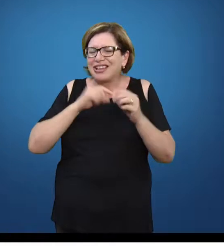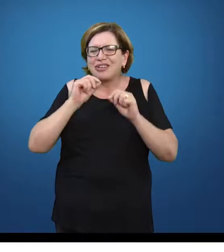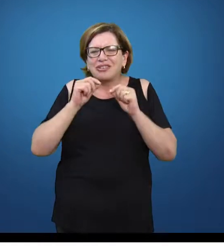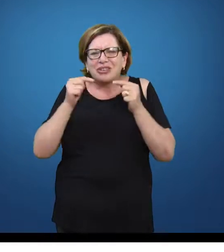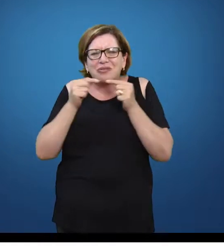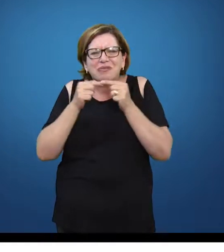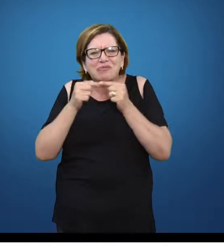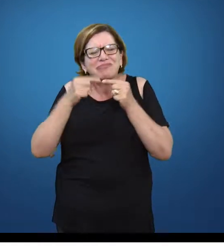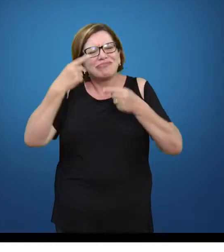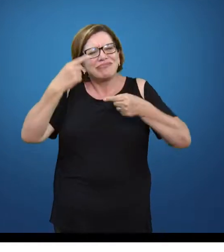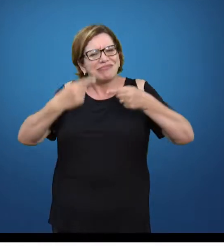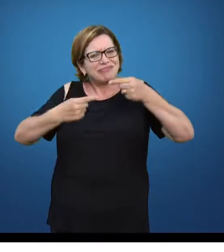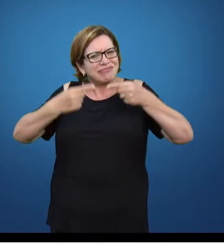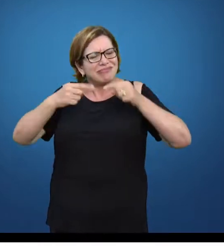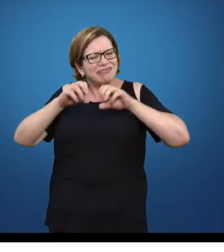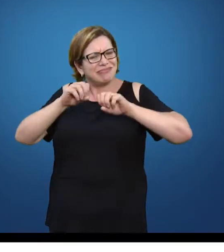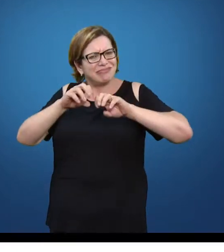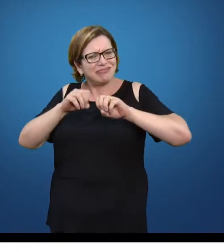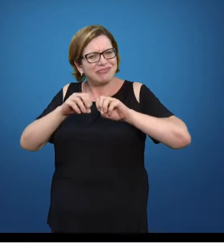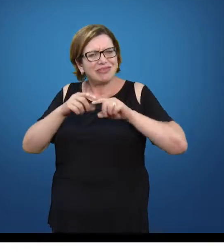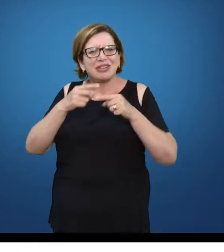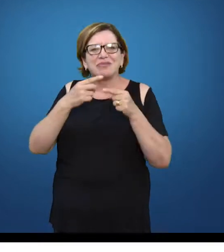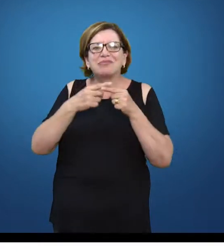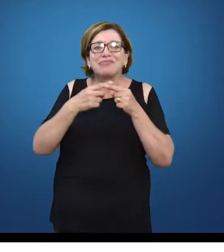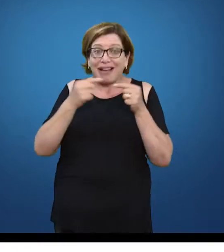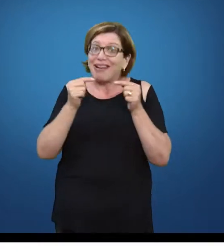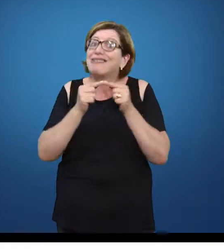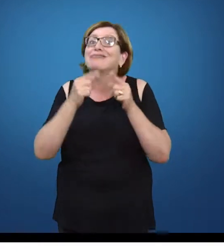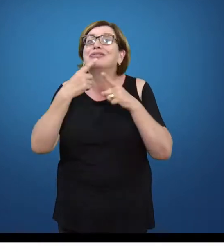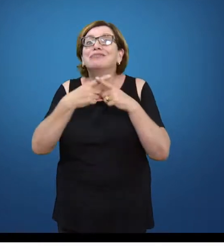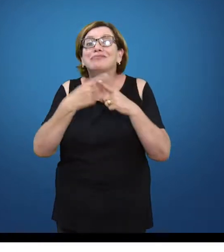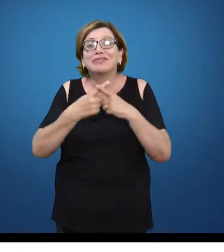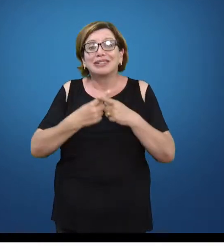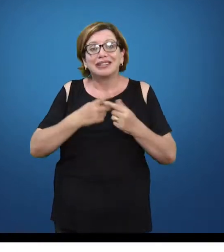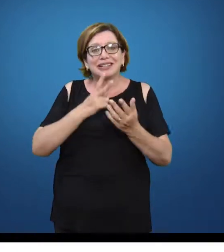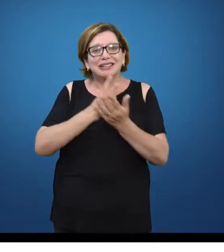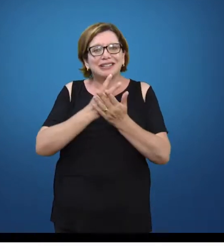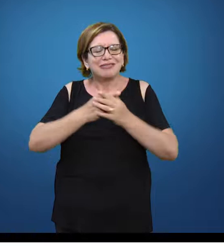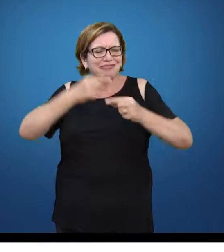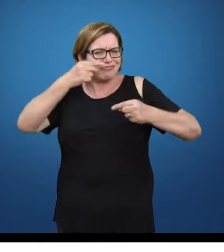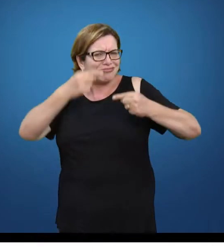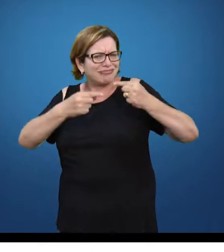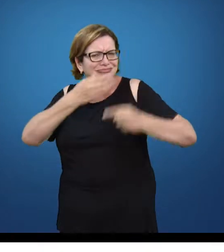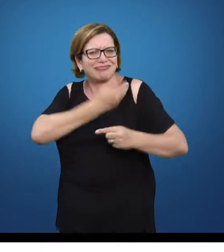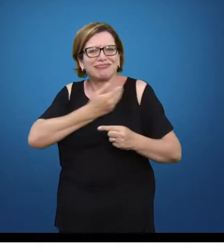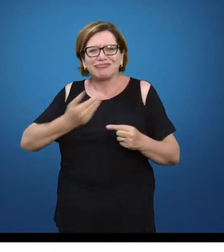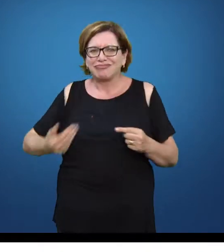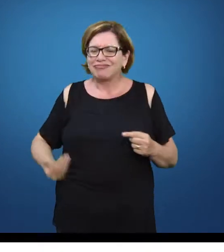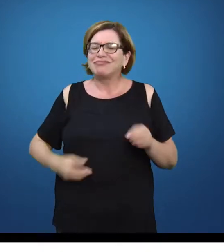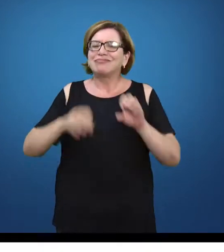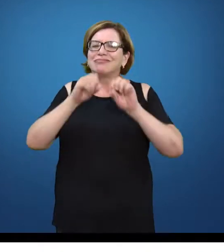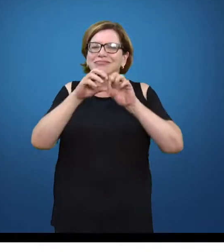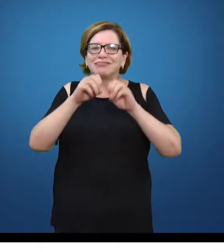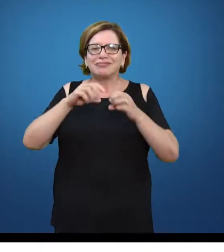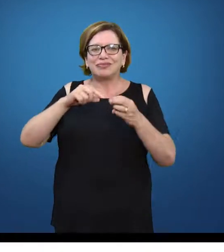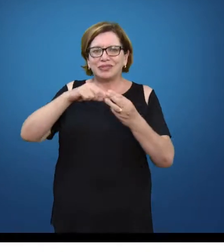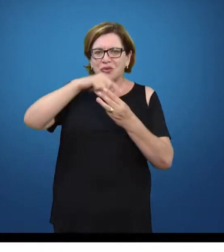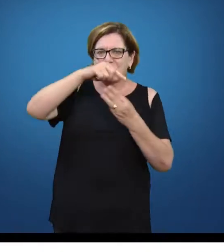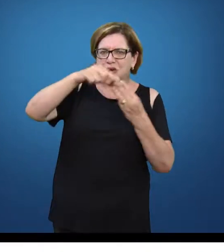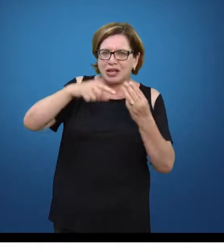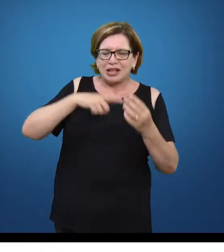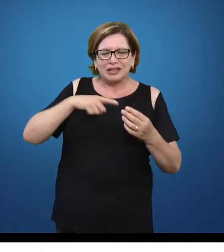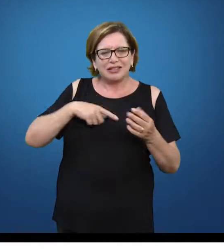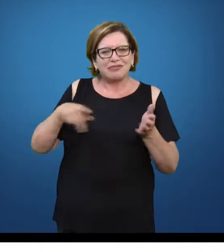ver, porque falar em política e, sobretudo, políticas públicas educacionais envolve todo o